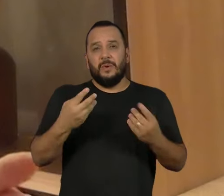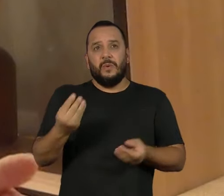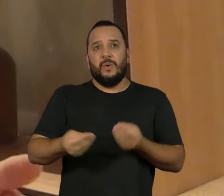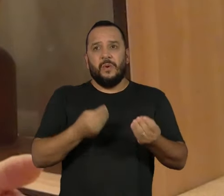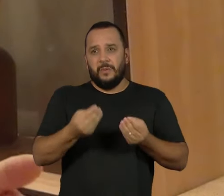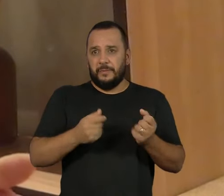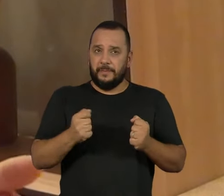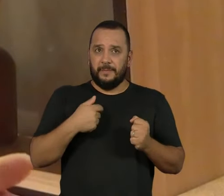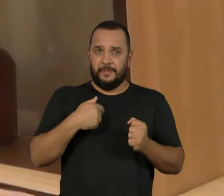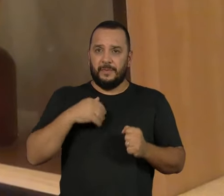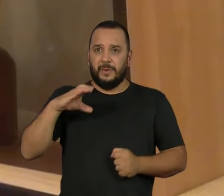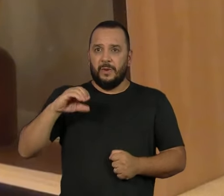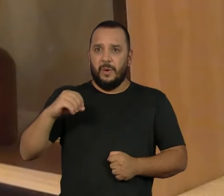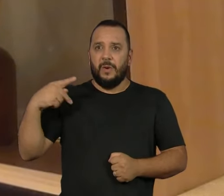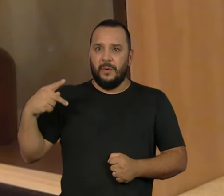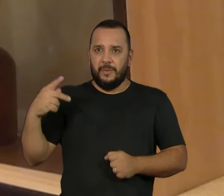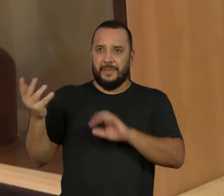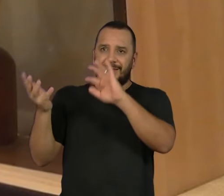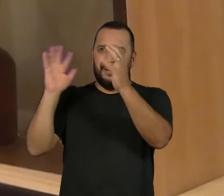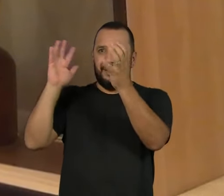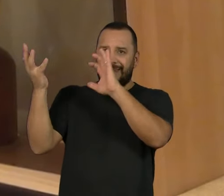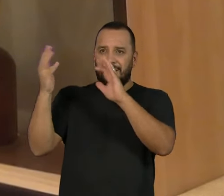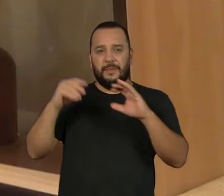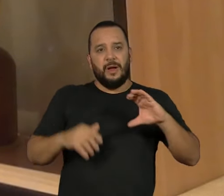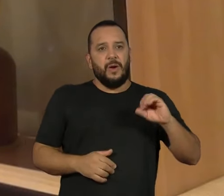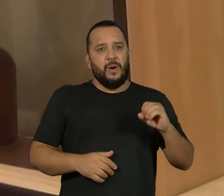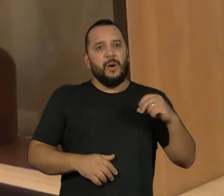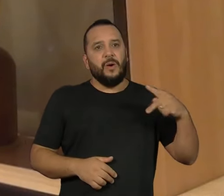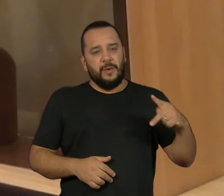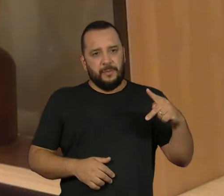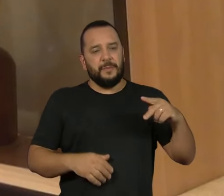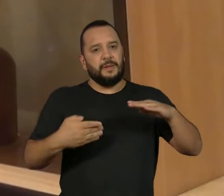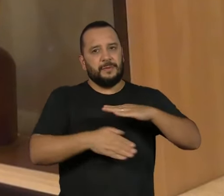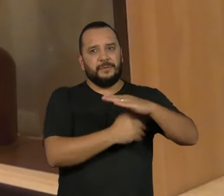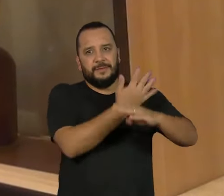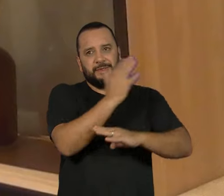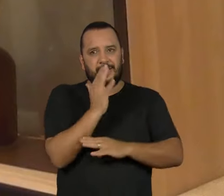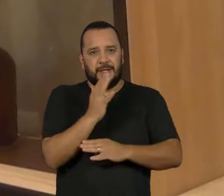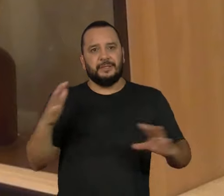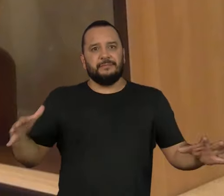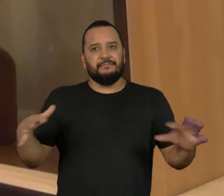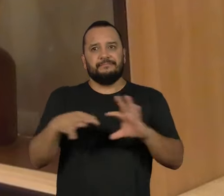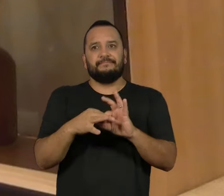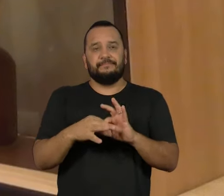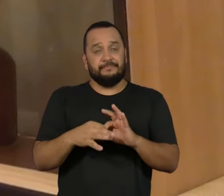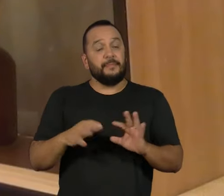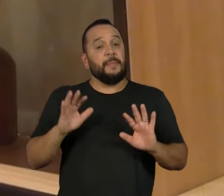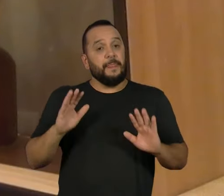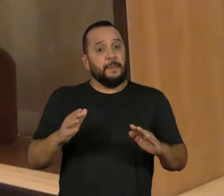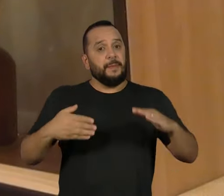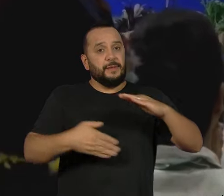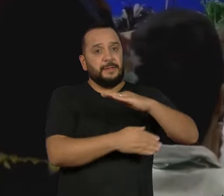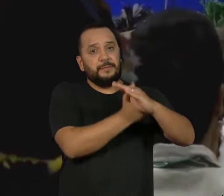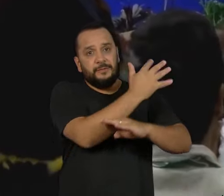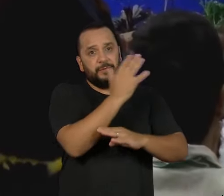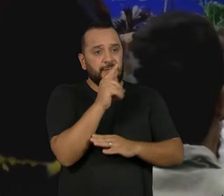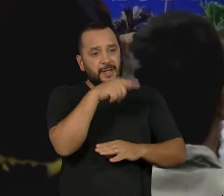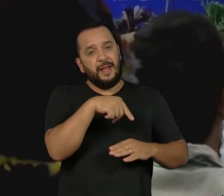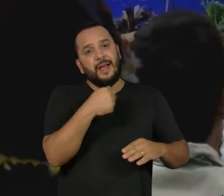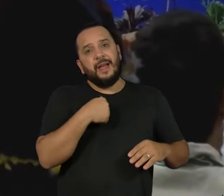ações da COP Clima com a COP Biodiversidade, porque no fundo, a biodiversidade é vítima do aquecimento global, né? Então, eu